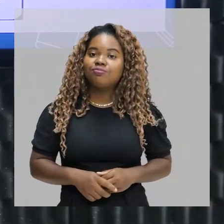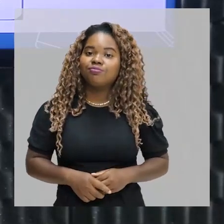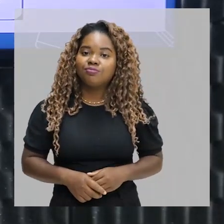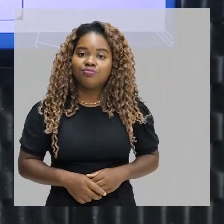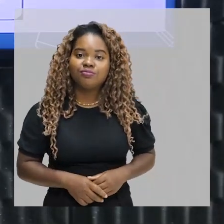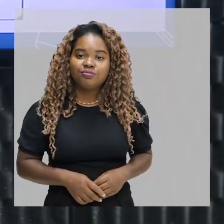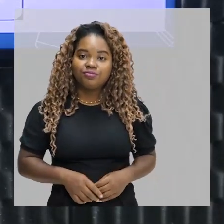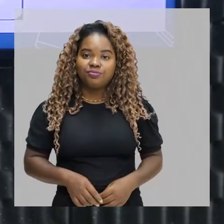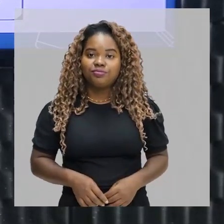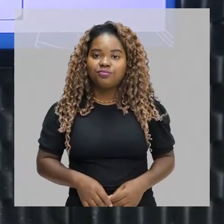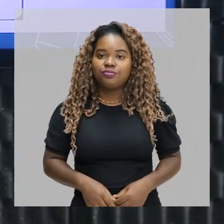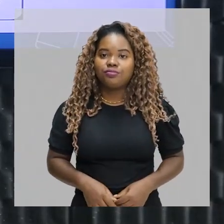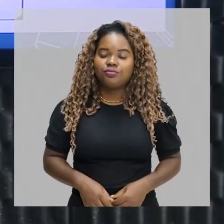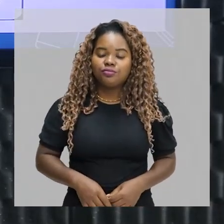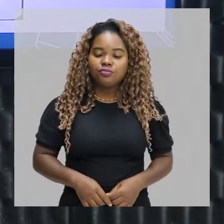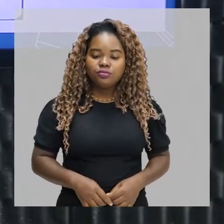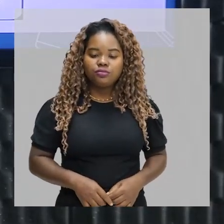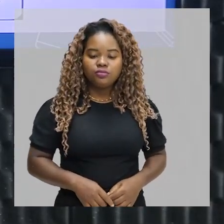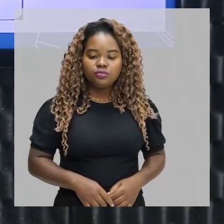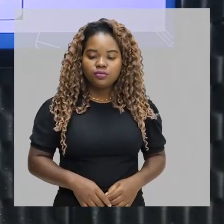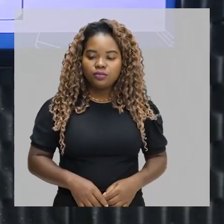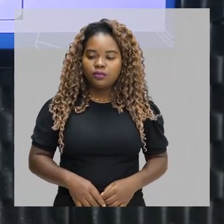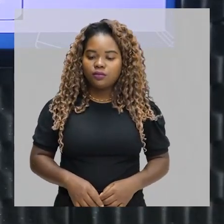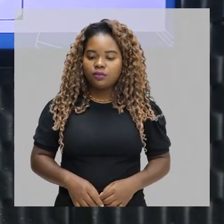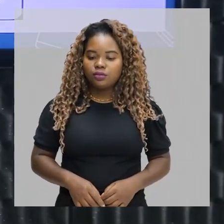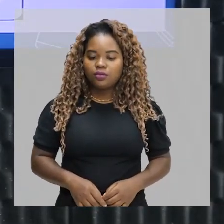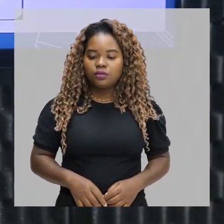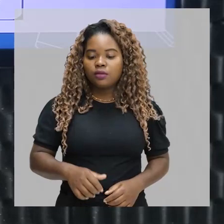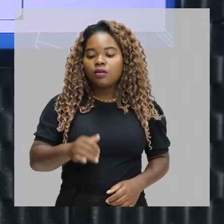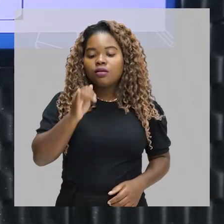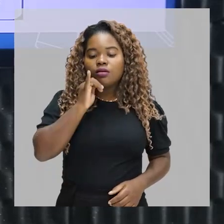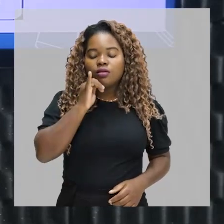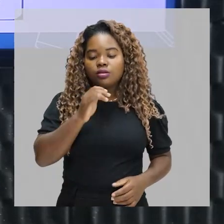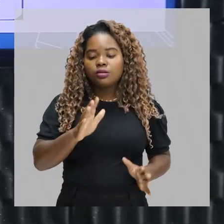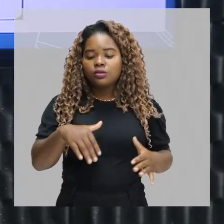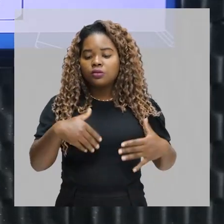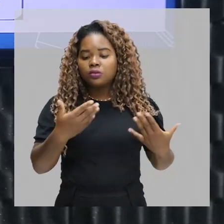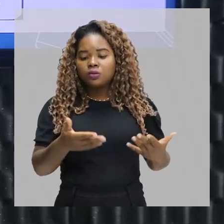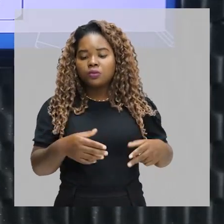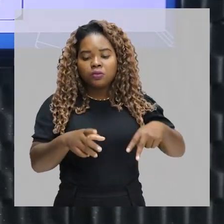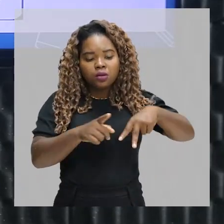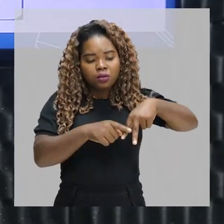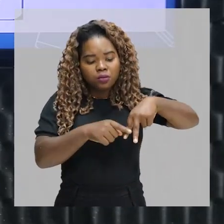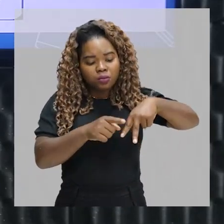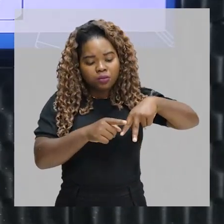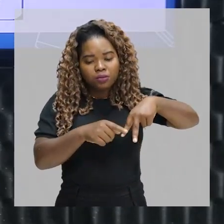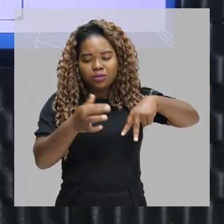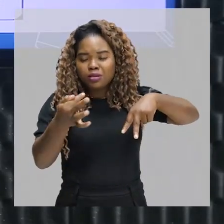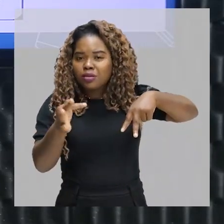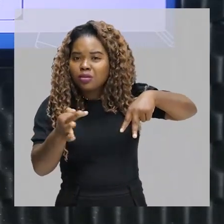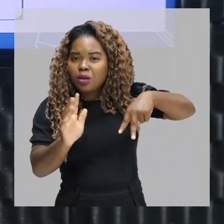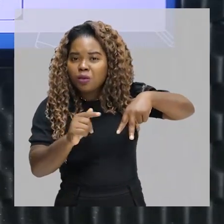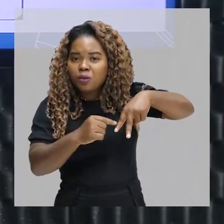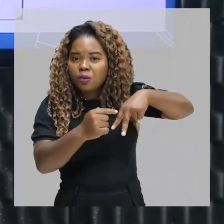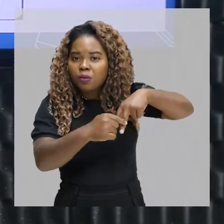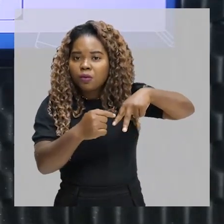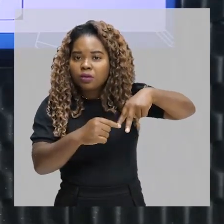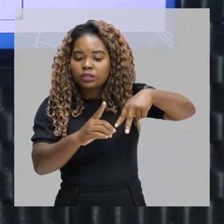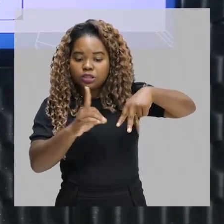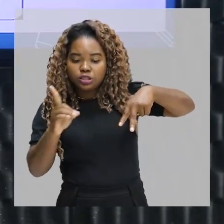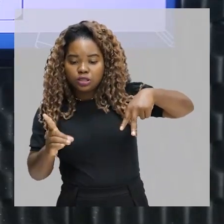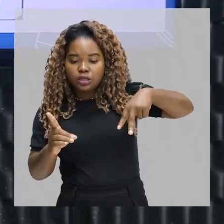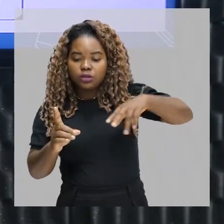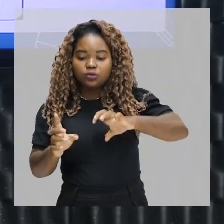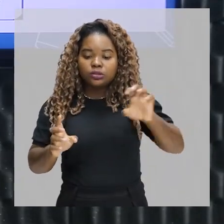mais delimitada. Which leg hurts? Qual perna dói? Então, parte do princípio, tem a perna direita e a